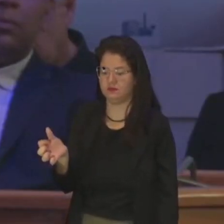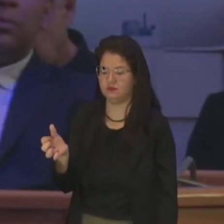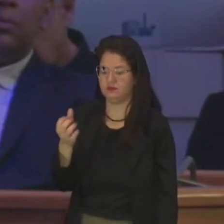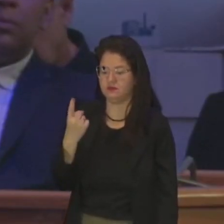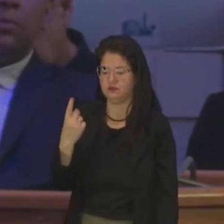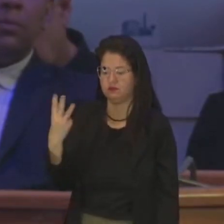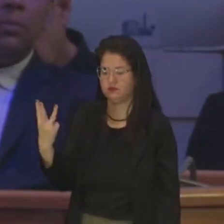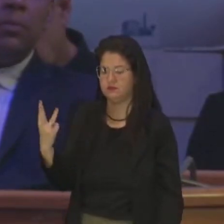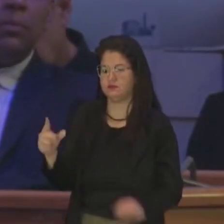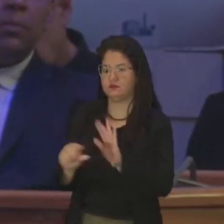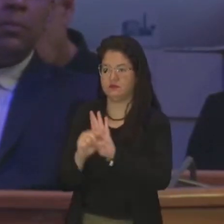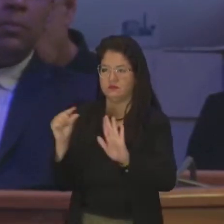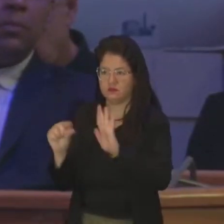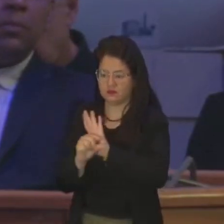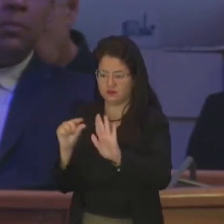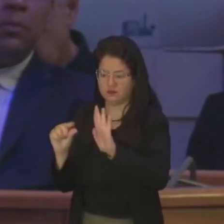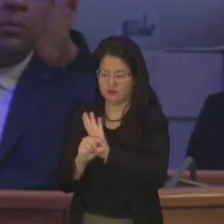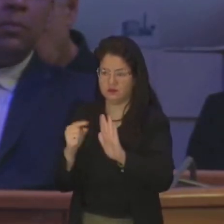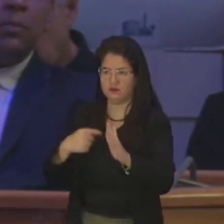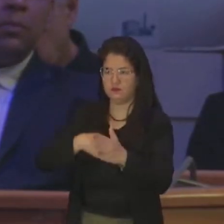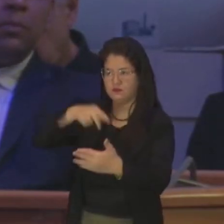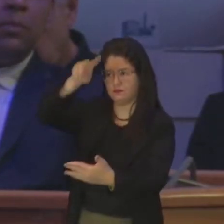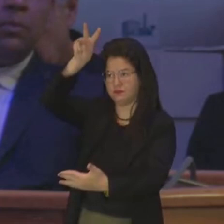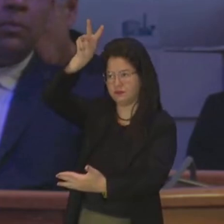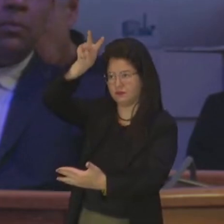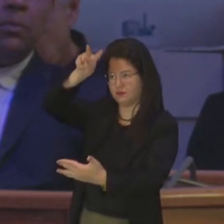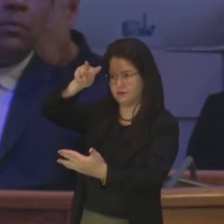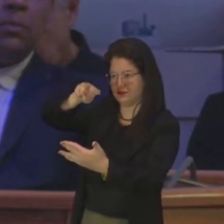13 versículos, eu vou ler aqui.